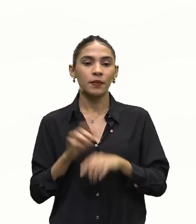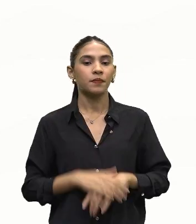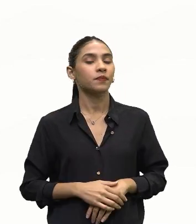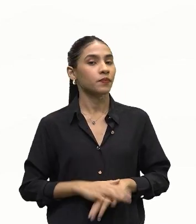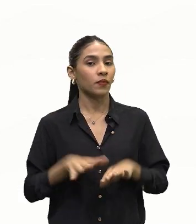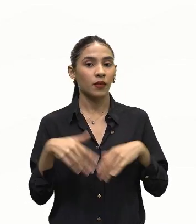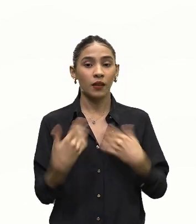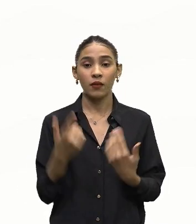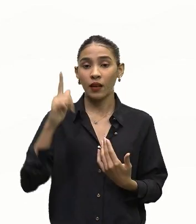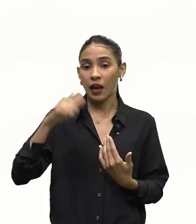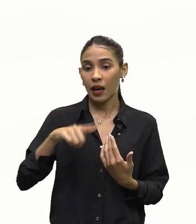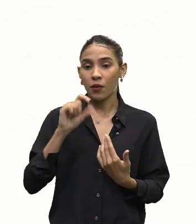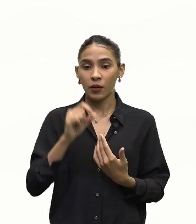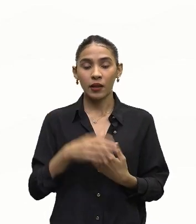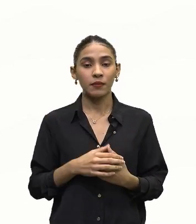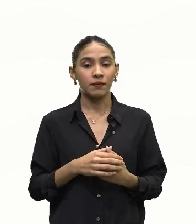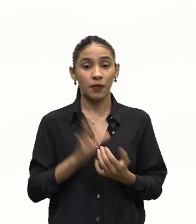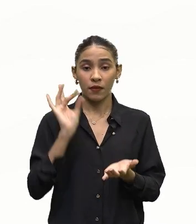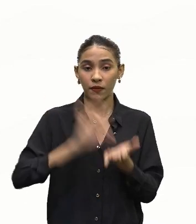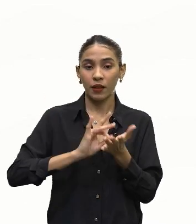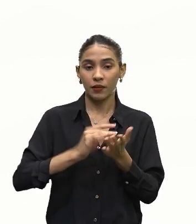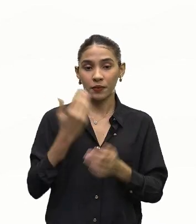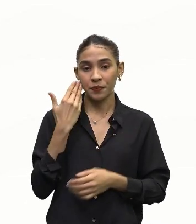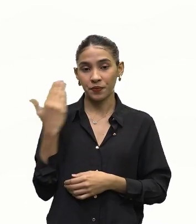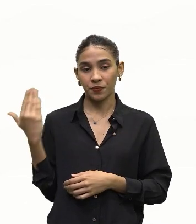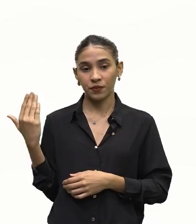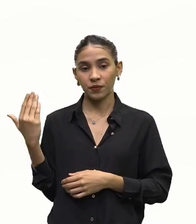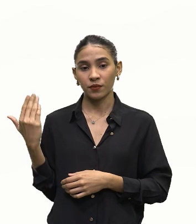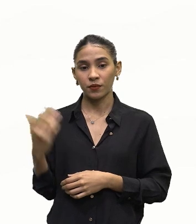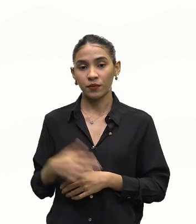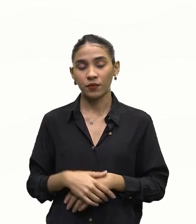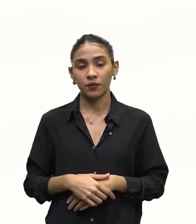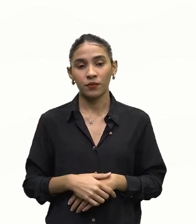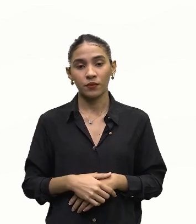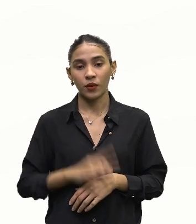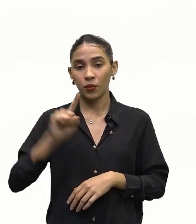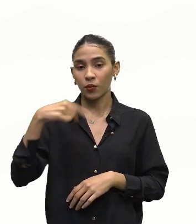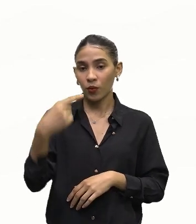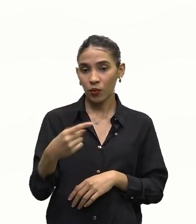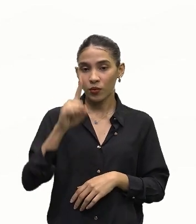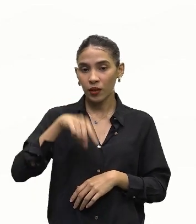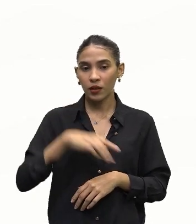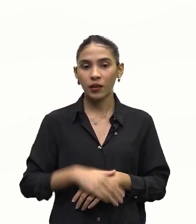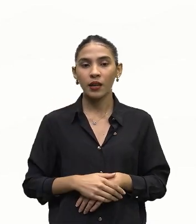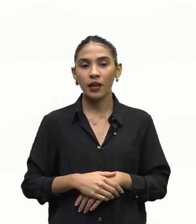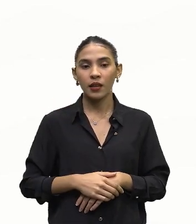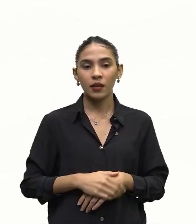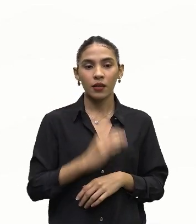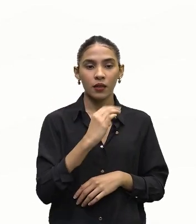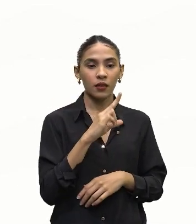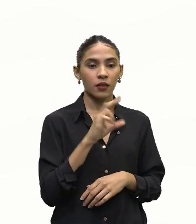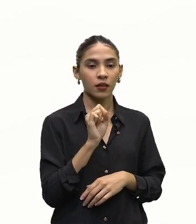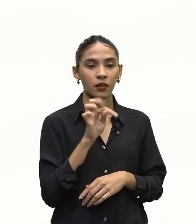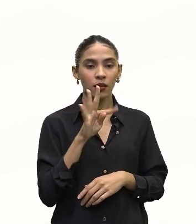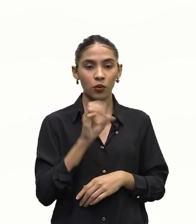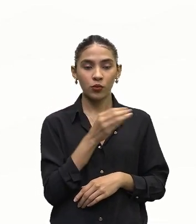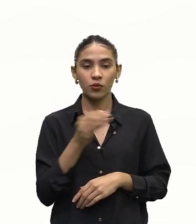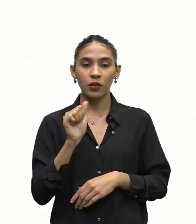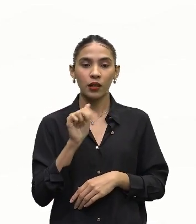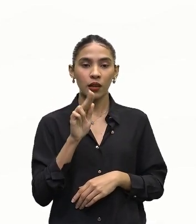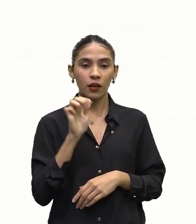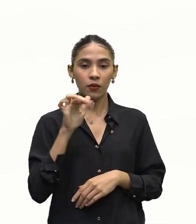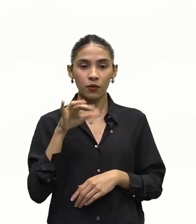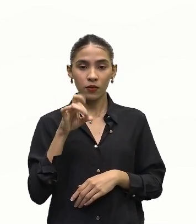Então essa é a nossa confirmação. O próximo é o custo afundado. Esse viés, ele